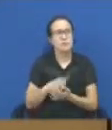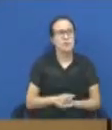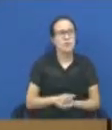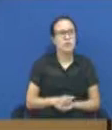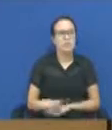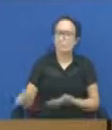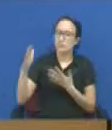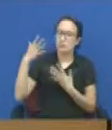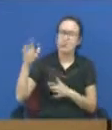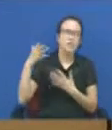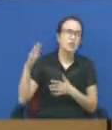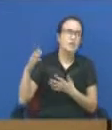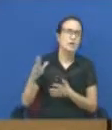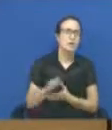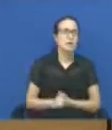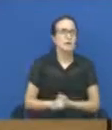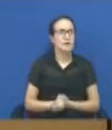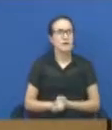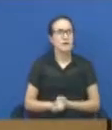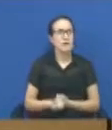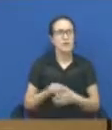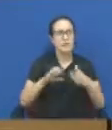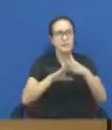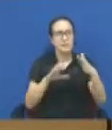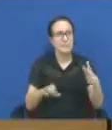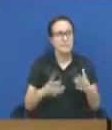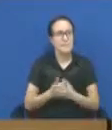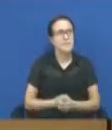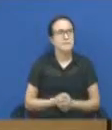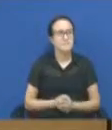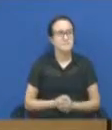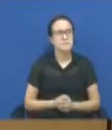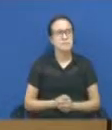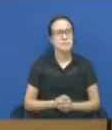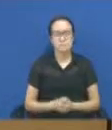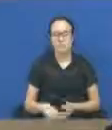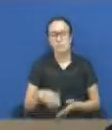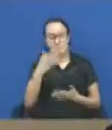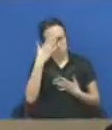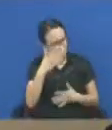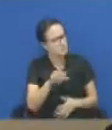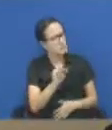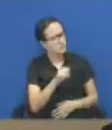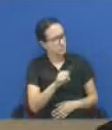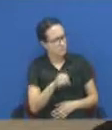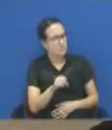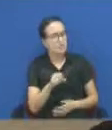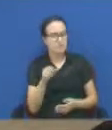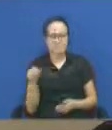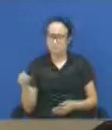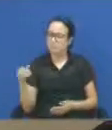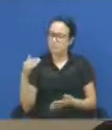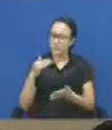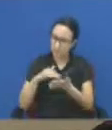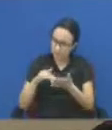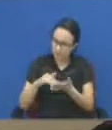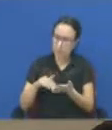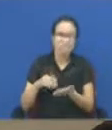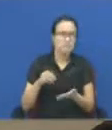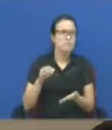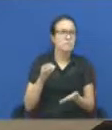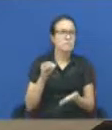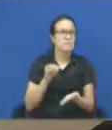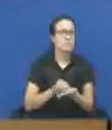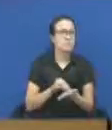Brahma Kumaris pelos 21 anos. Gostaria que, se possível... Sem dúvida faremos, vereadora. Eu peço para que o meu secretário legislativo assuma essa incumbência.